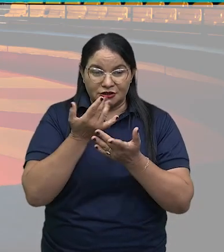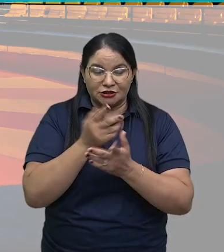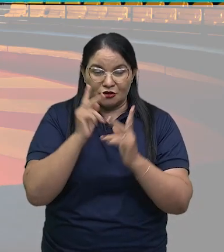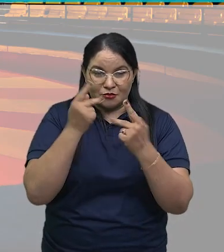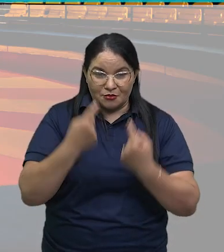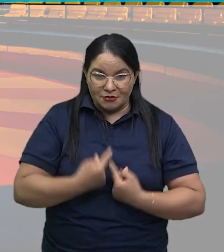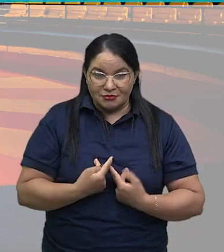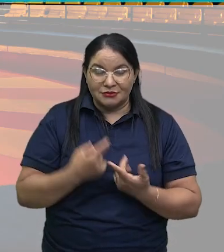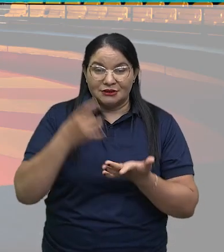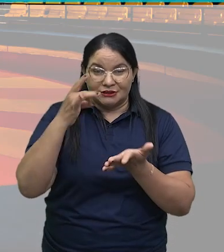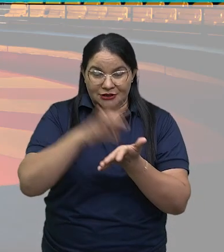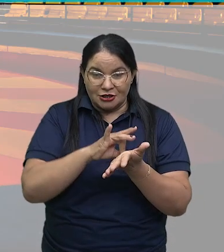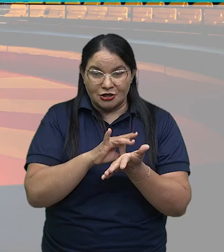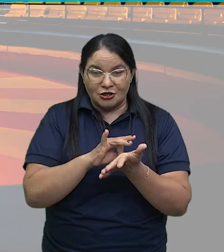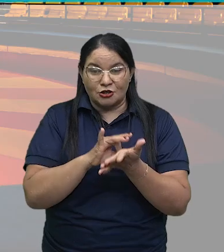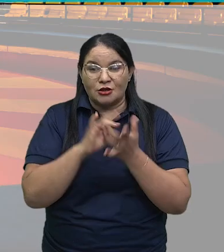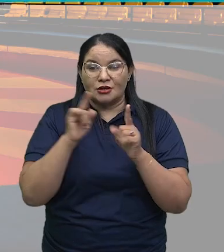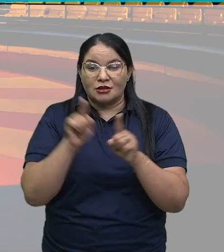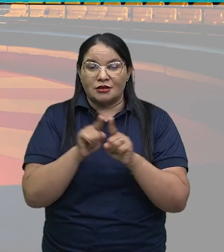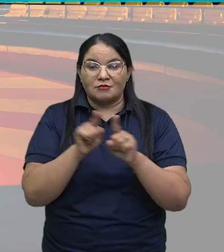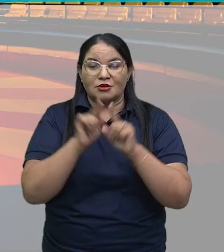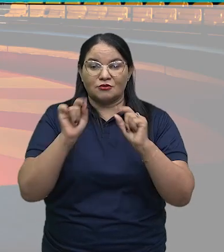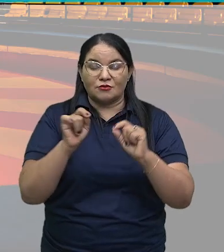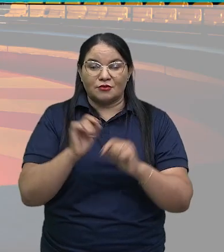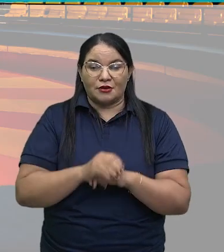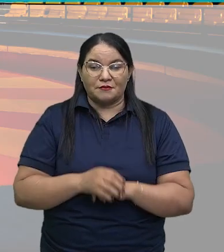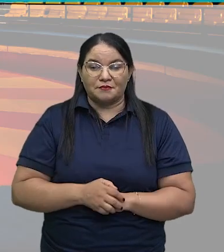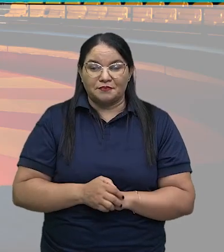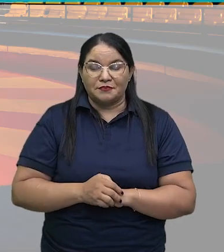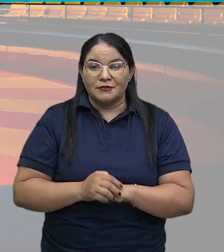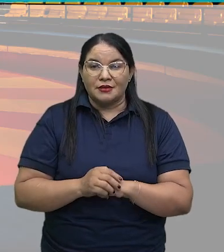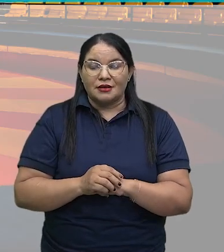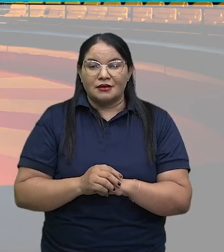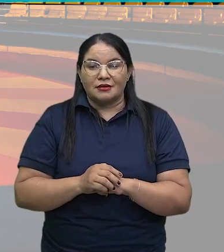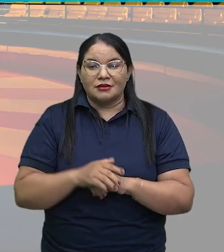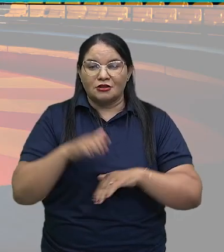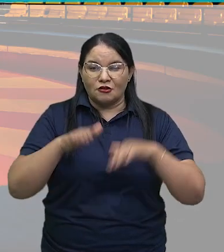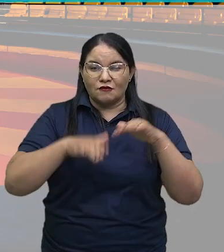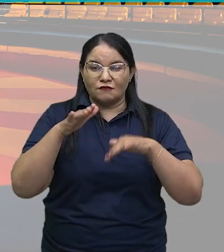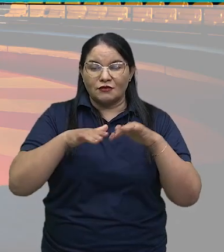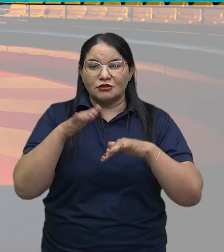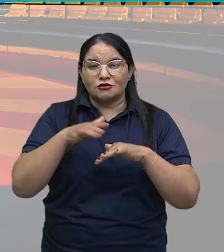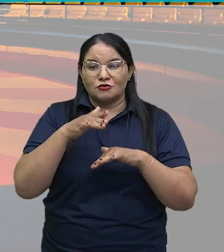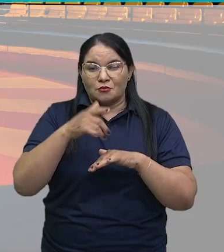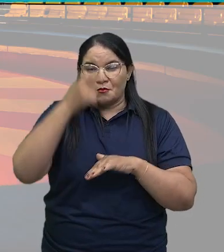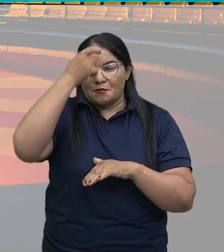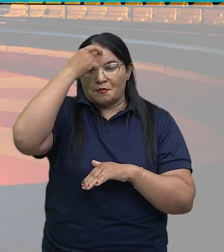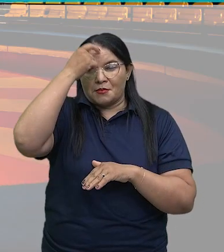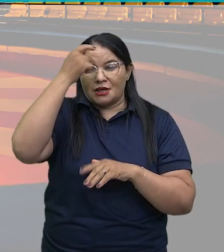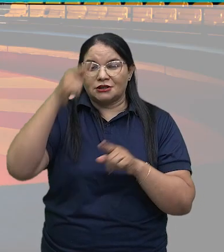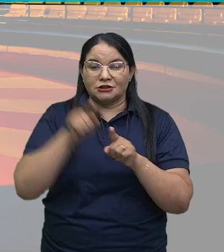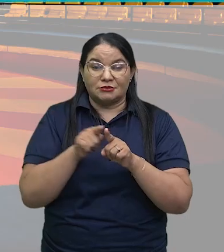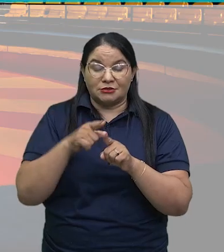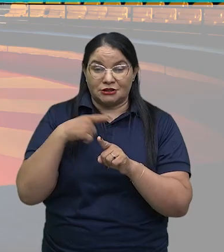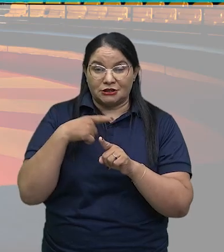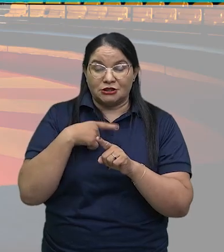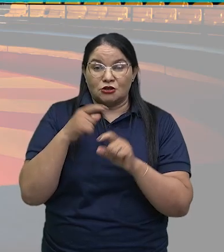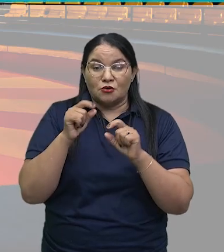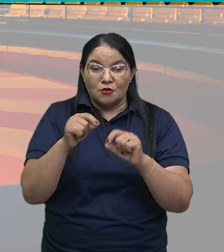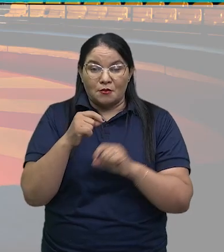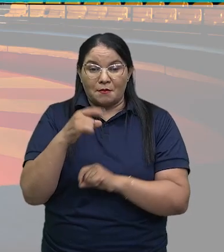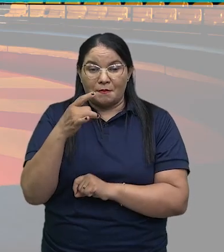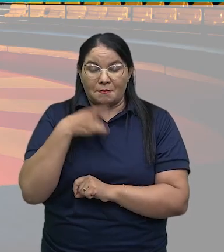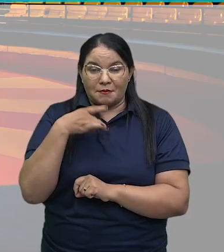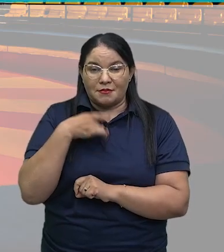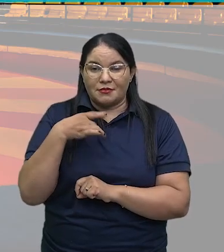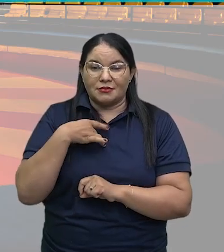humanas, genuínas, imprevisíveis, transforma-se em um vazio que a mente humana preenche com medo do desconhecido